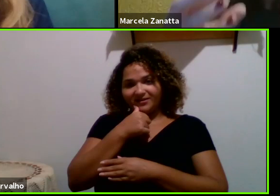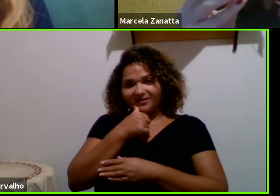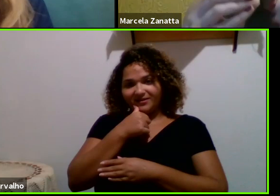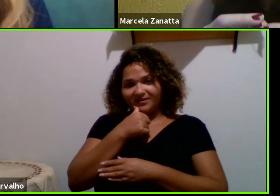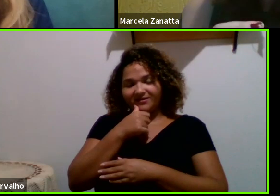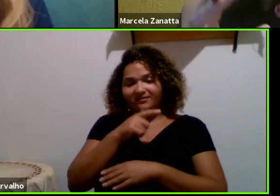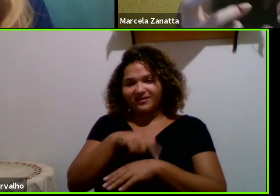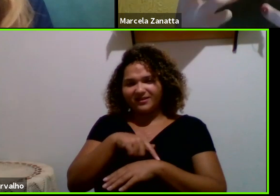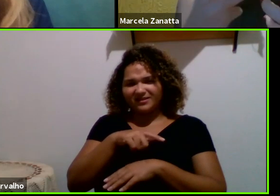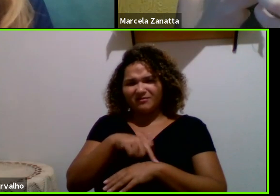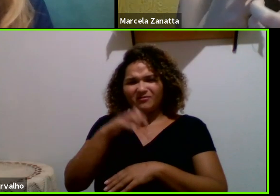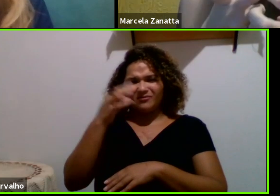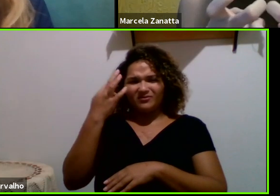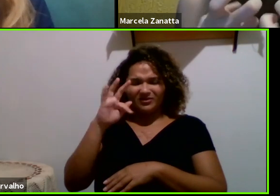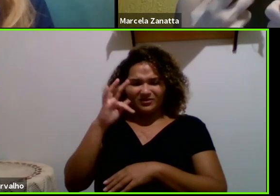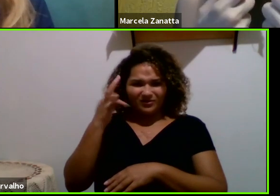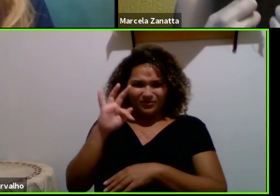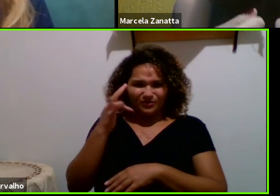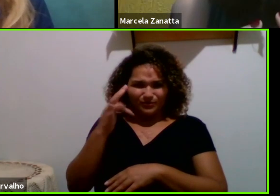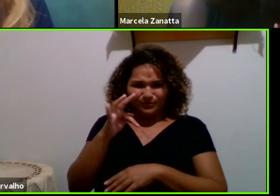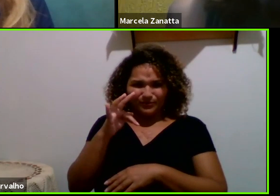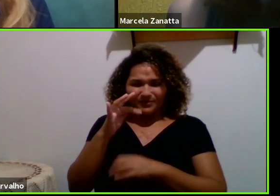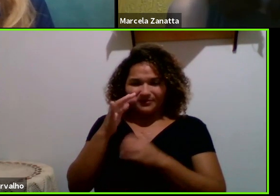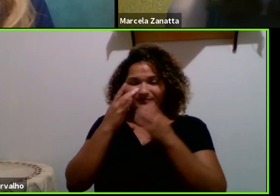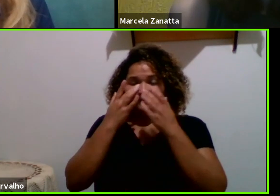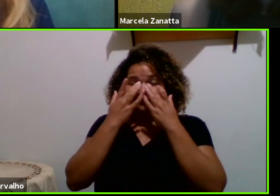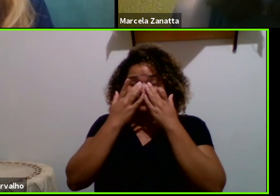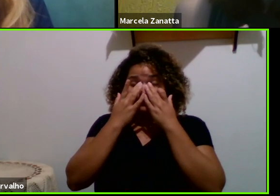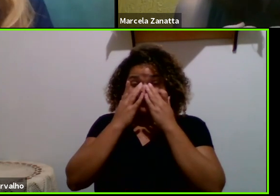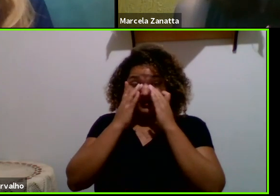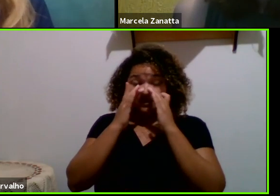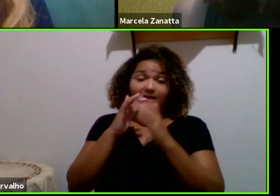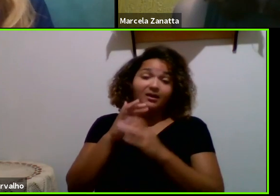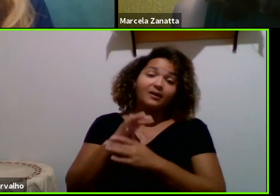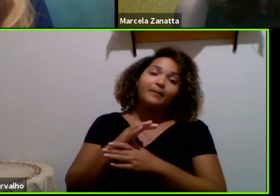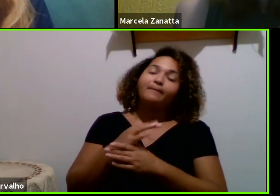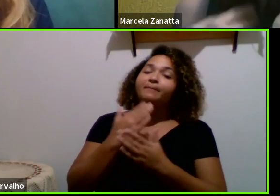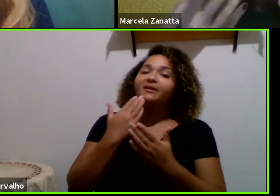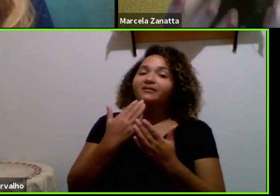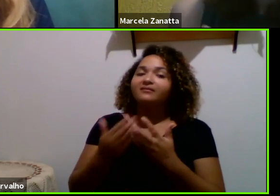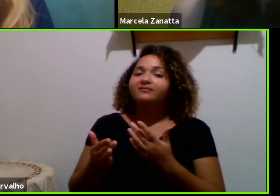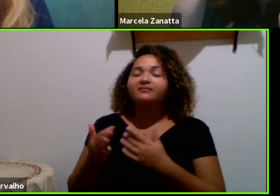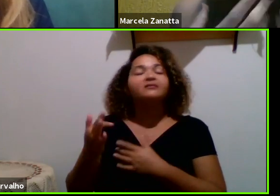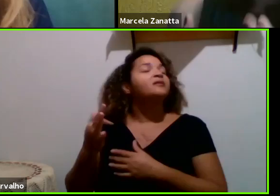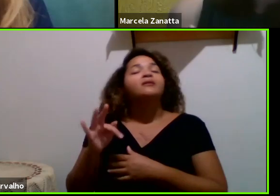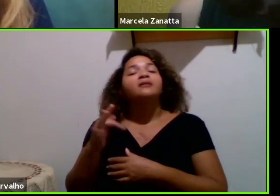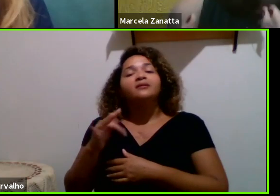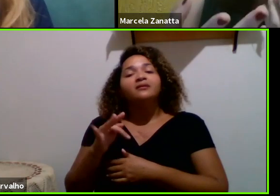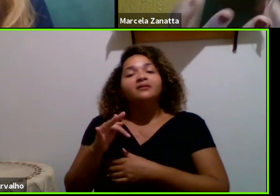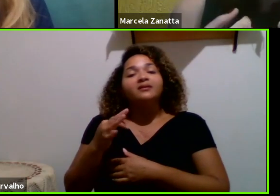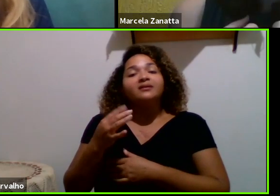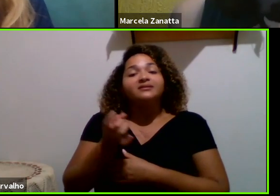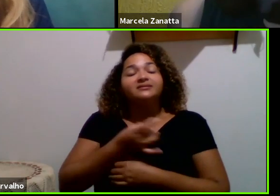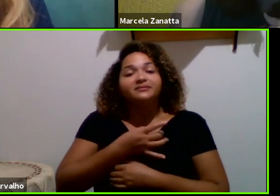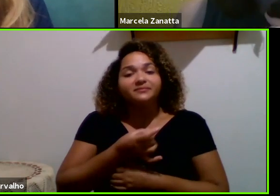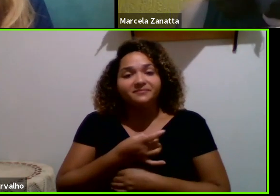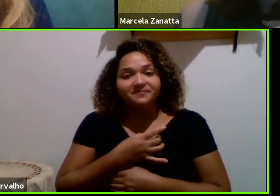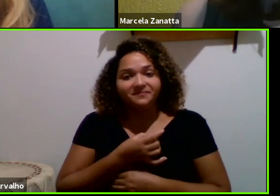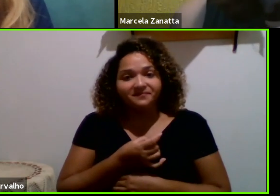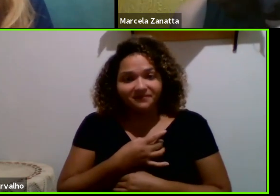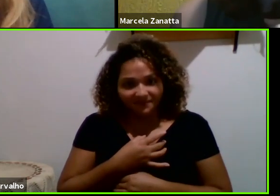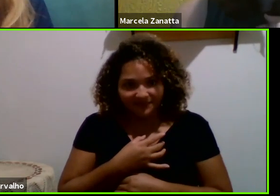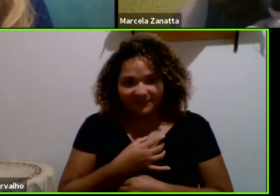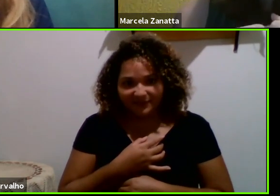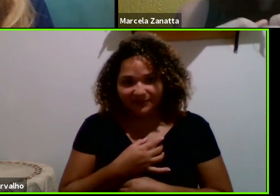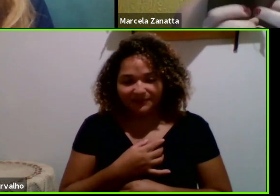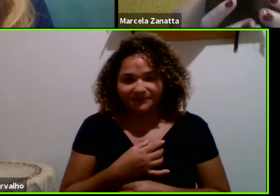dores com movimento, sem ficar toda travada, com medo, entendeu? Que ajude a mulher a não ter medo, ter confiança. Então, essa fala